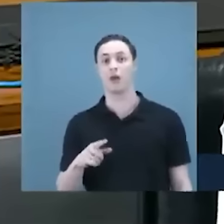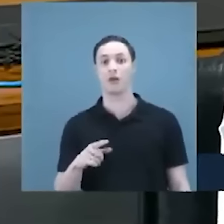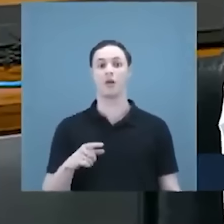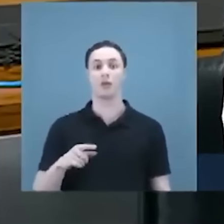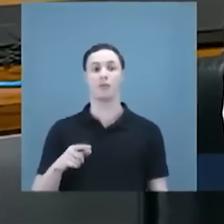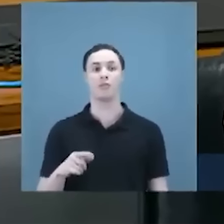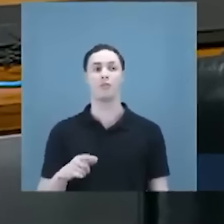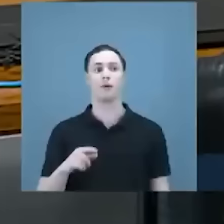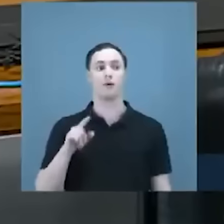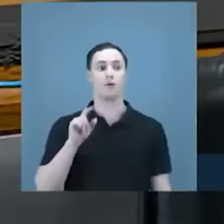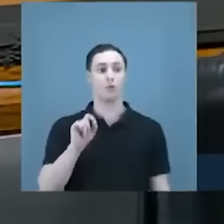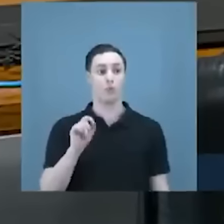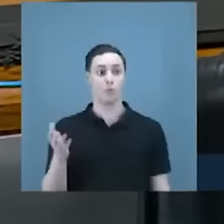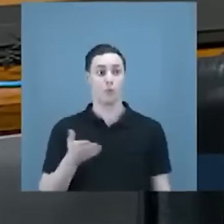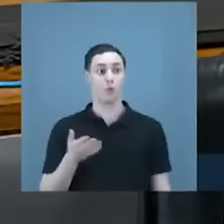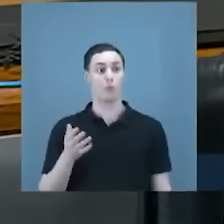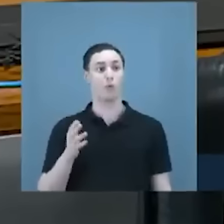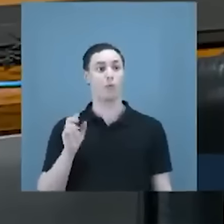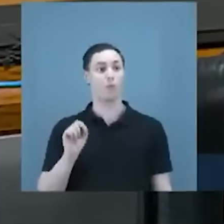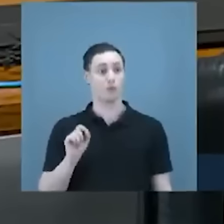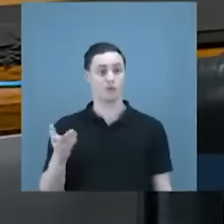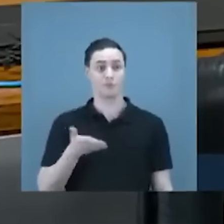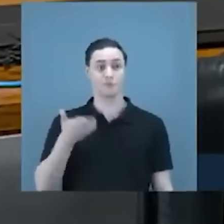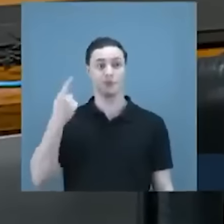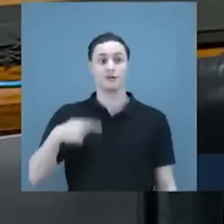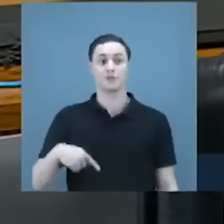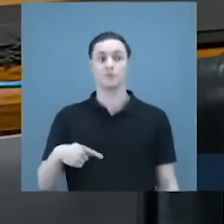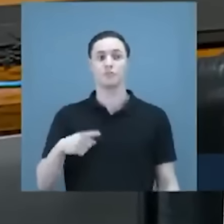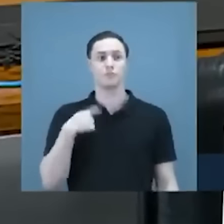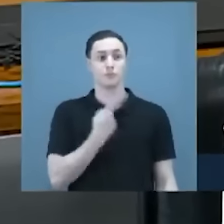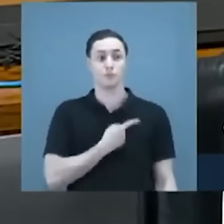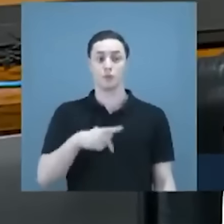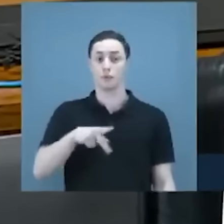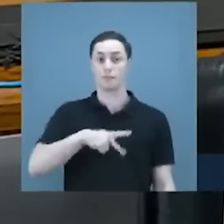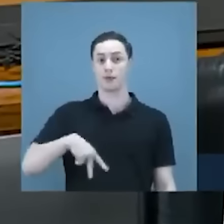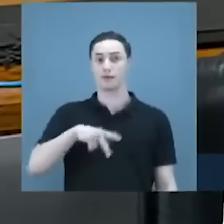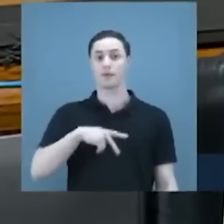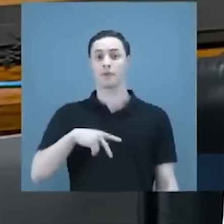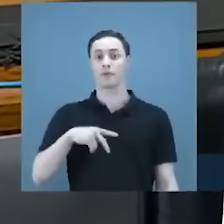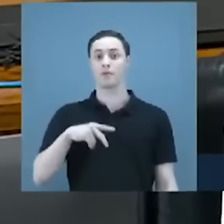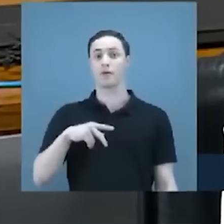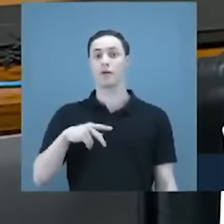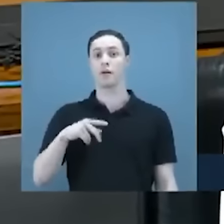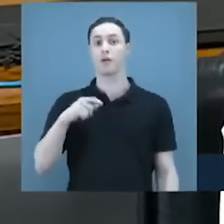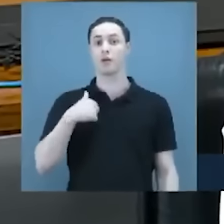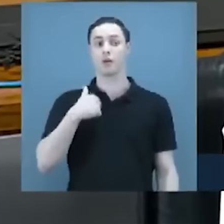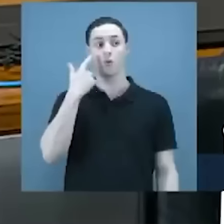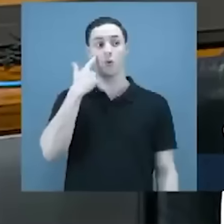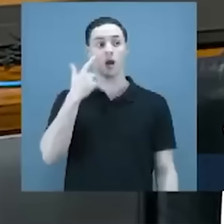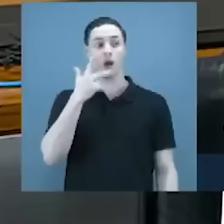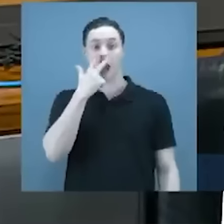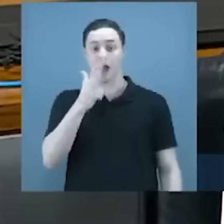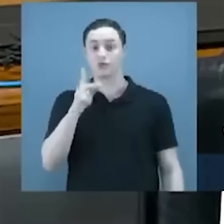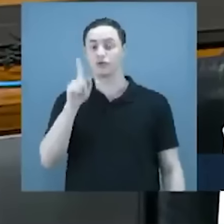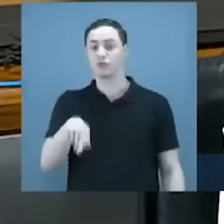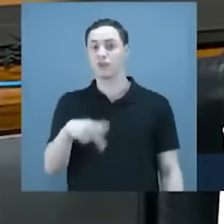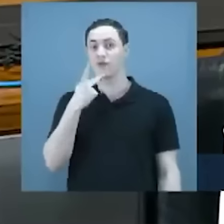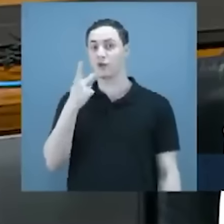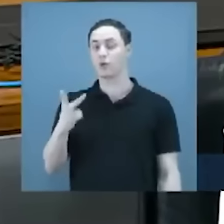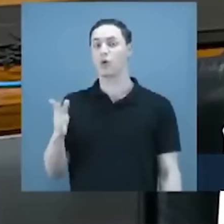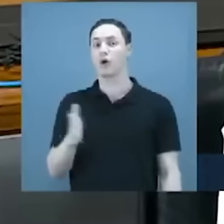das betes hoje é um desafio para o nosso país não é eu acho que isso já foi colocado aqui em algum momento a